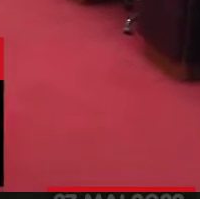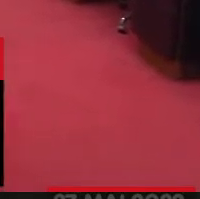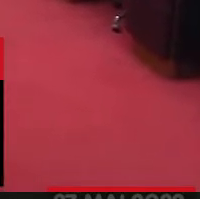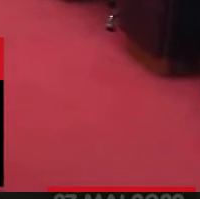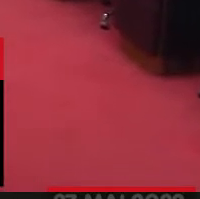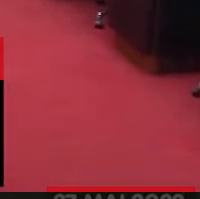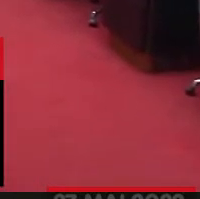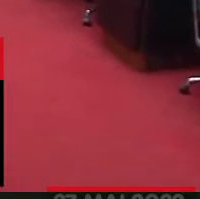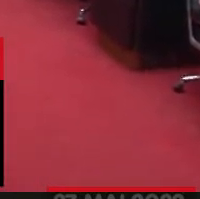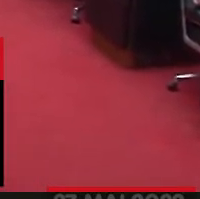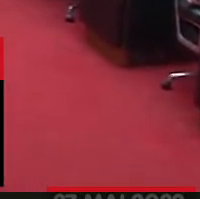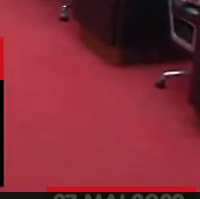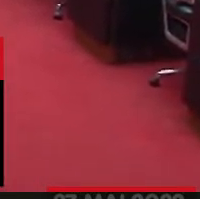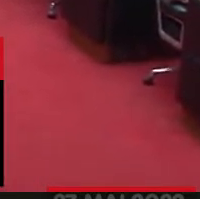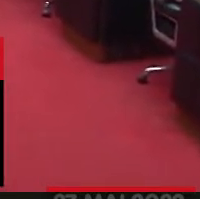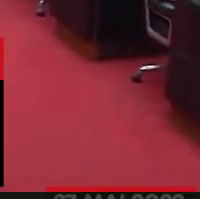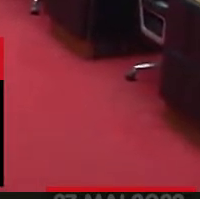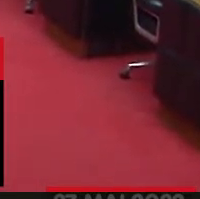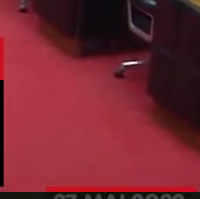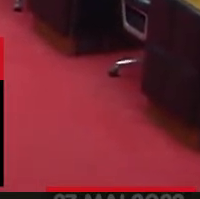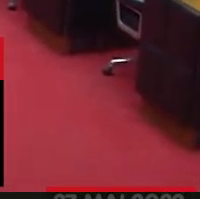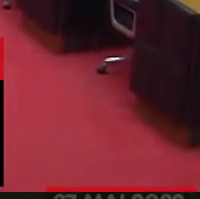E aí